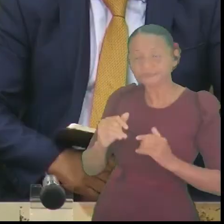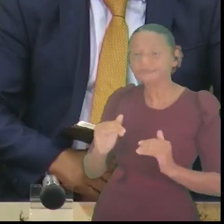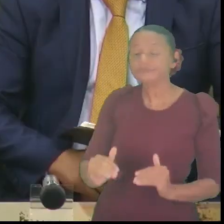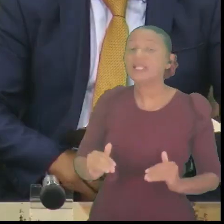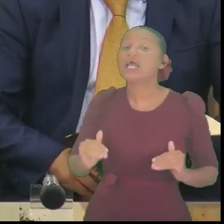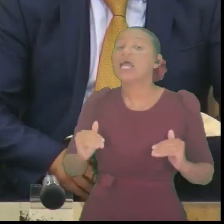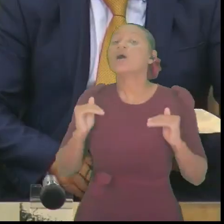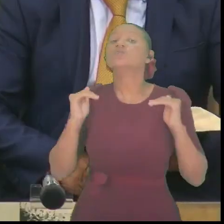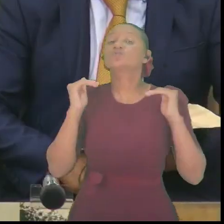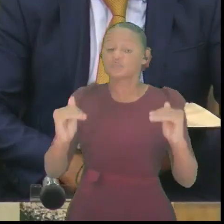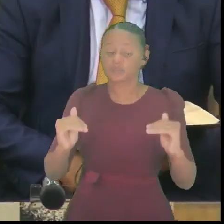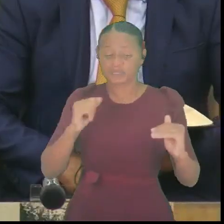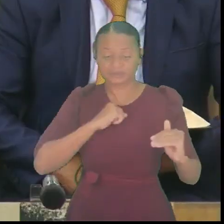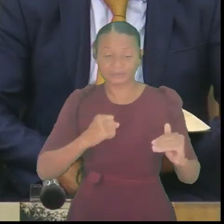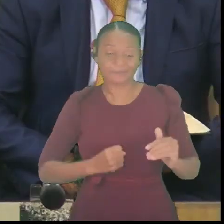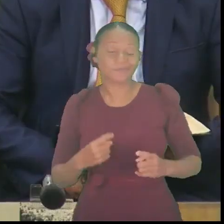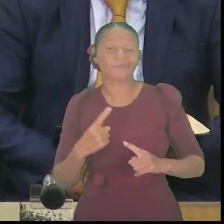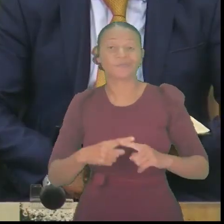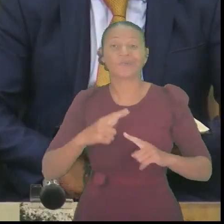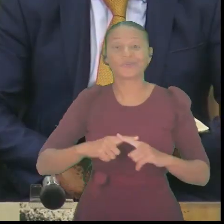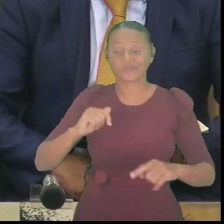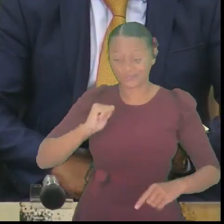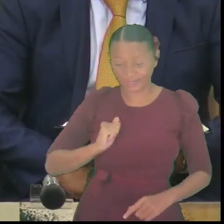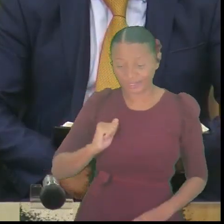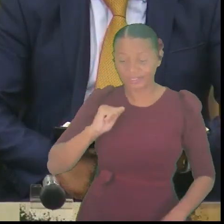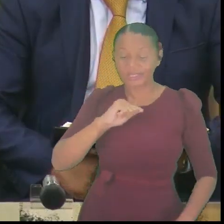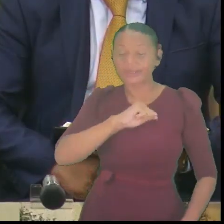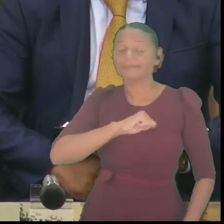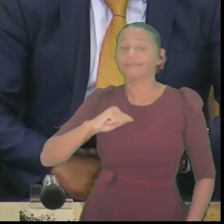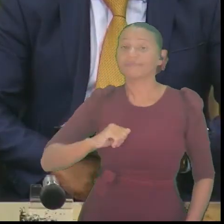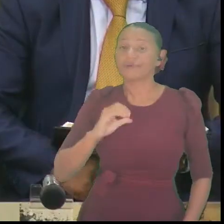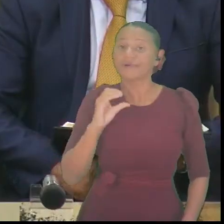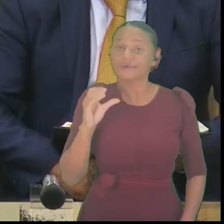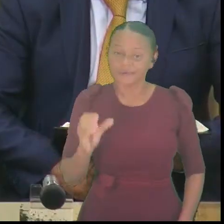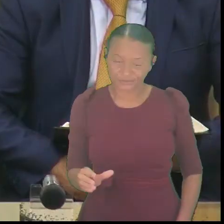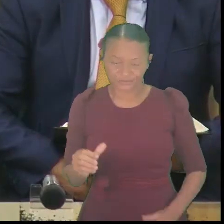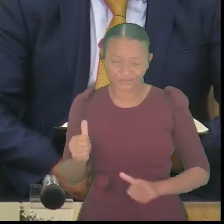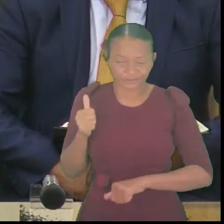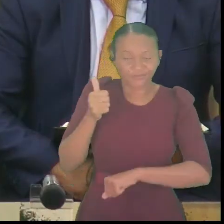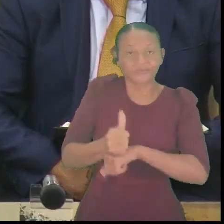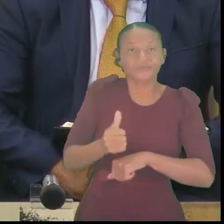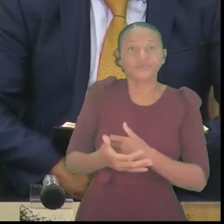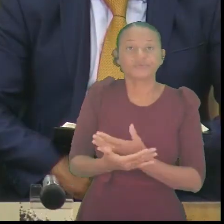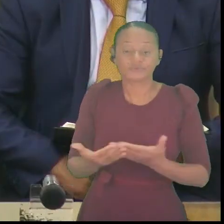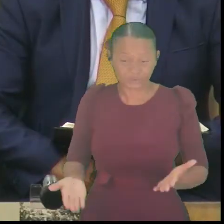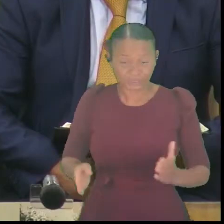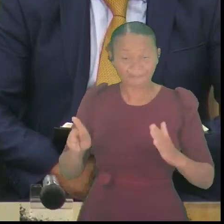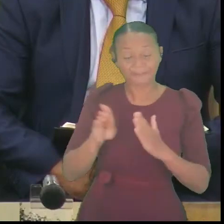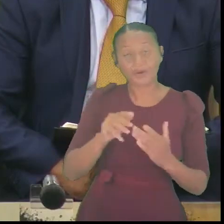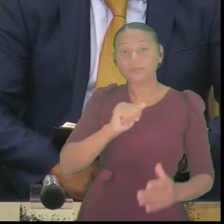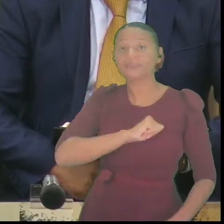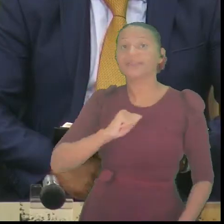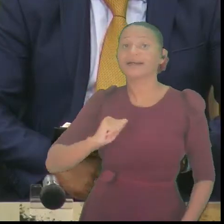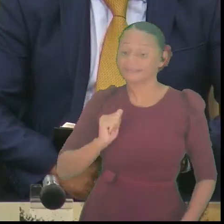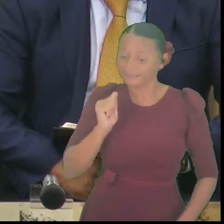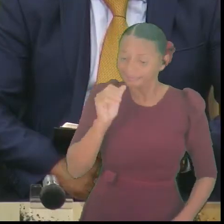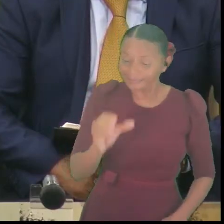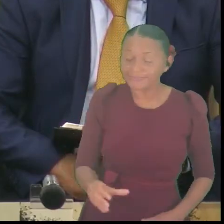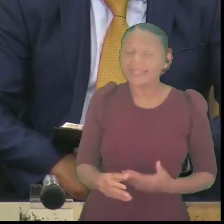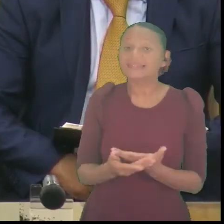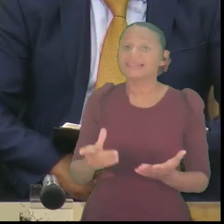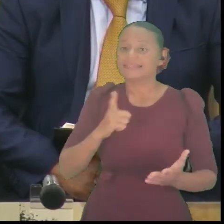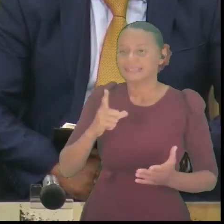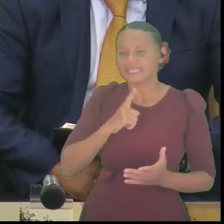jubilado porque o seu genro Caifás estava assumindo a posição em seu lugar. E ali na casa de Anás encontraram um